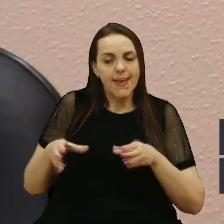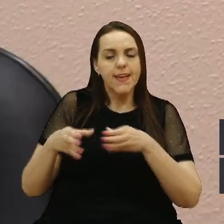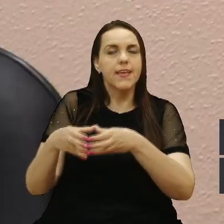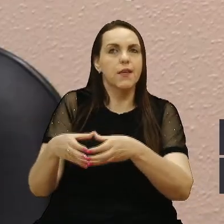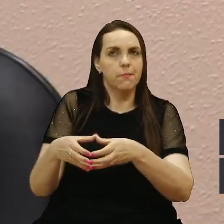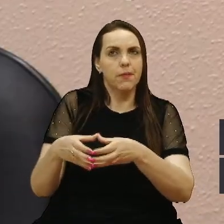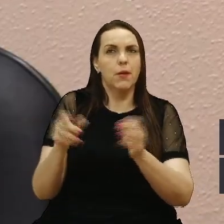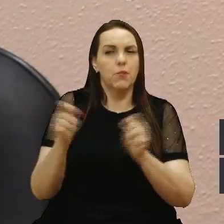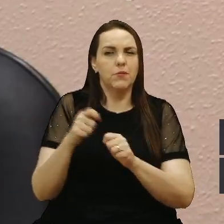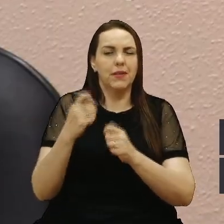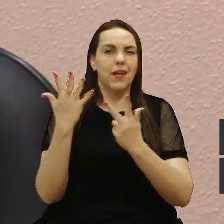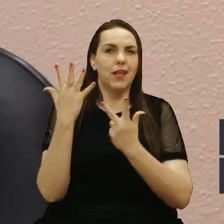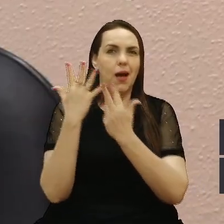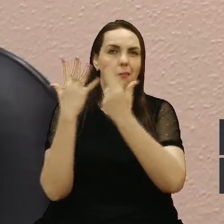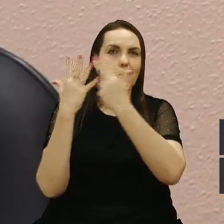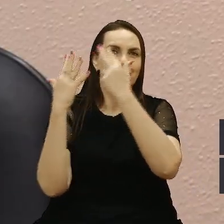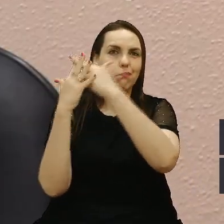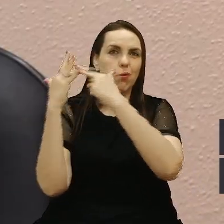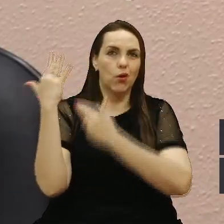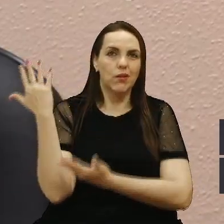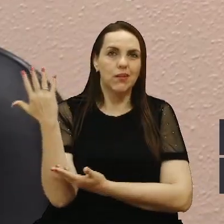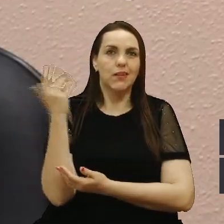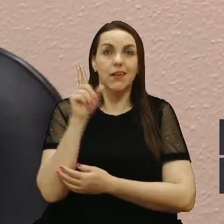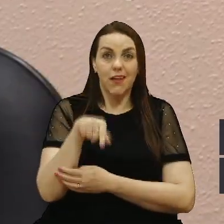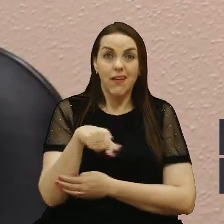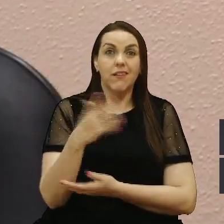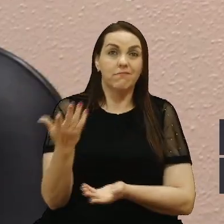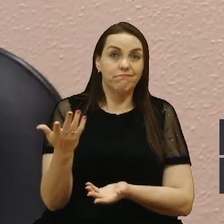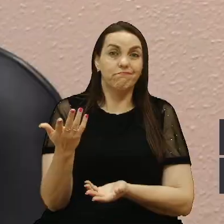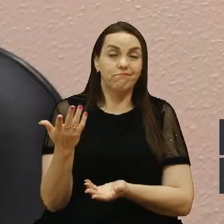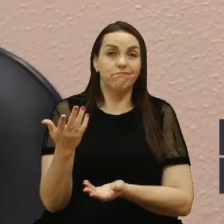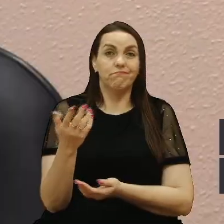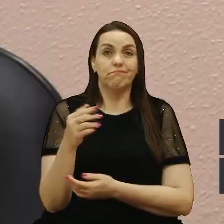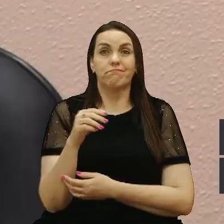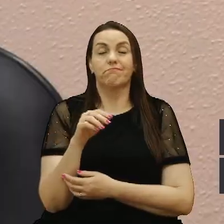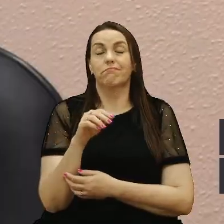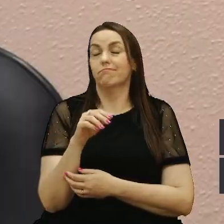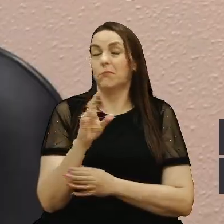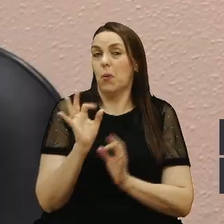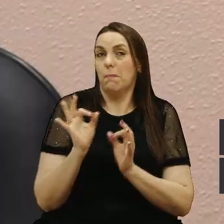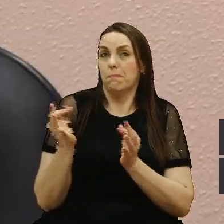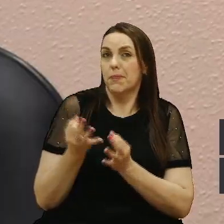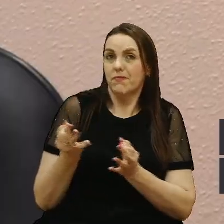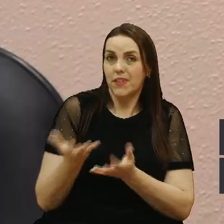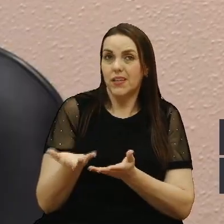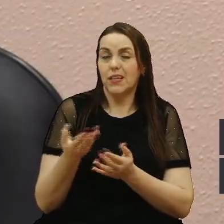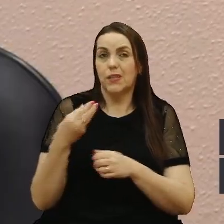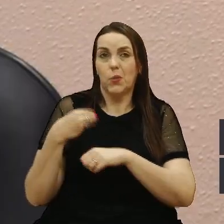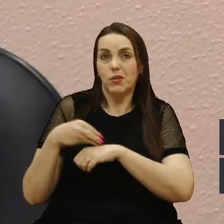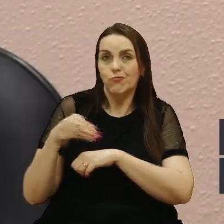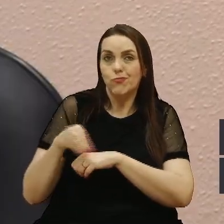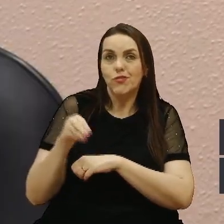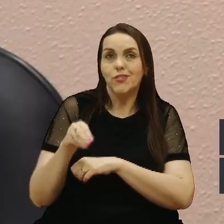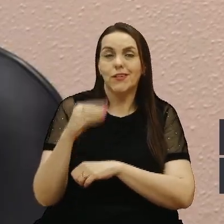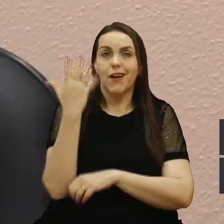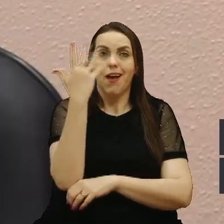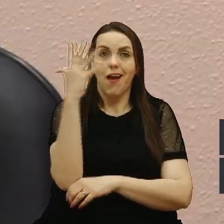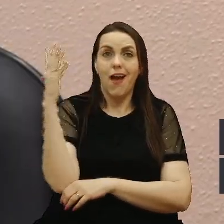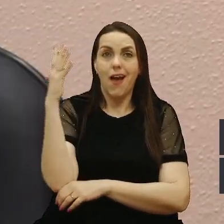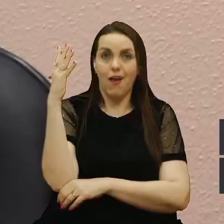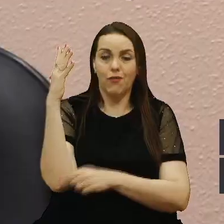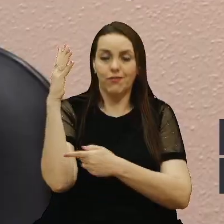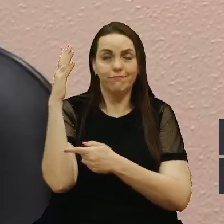para fazer a poda, e acaba que faz uma poda que muitas vezes não é oportuna, recomendada, e acaba não preservando as árvores como